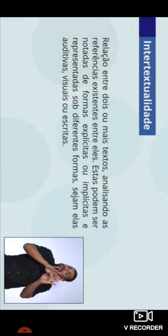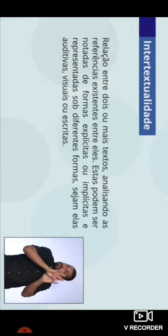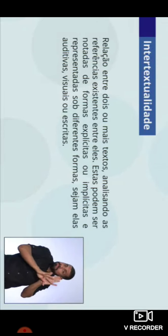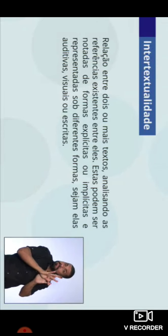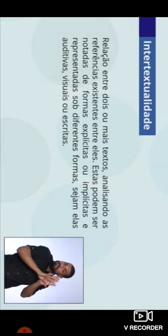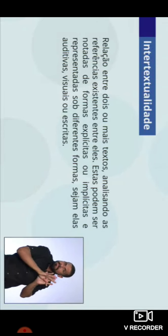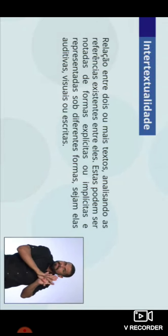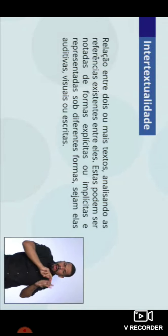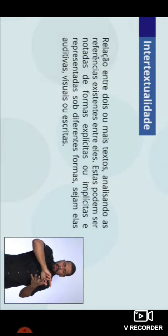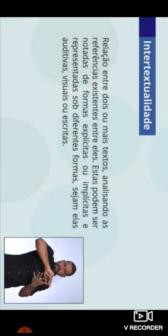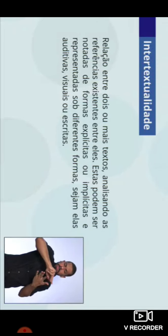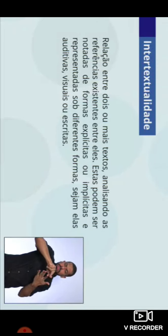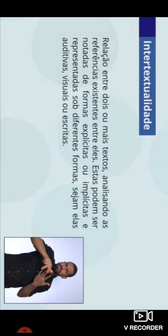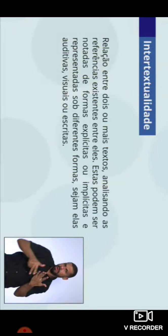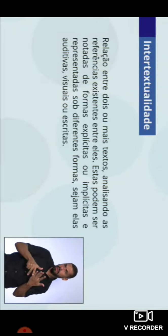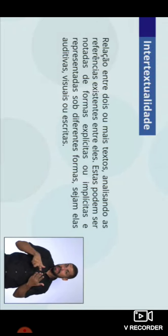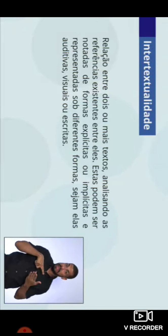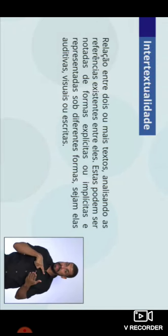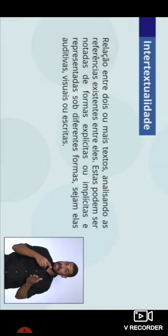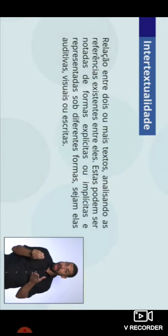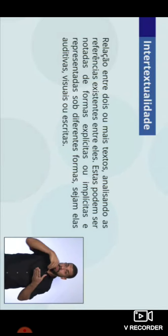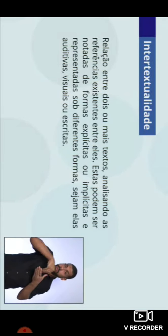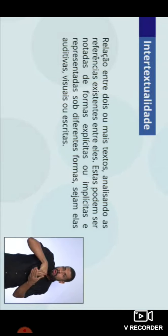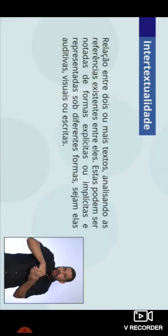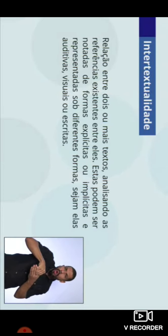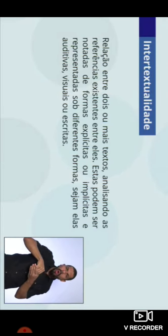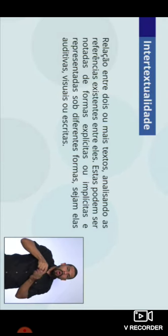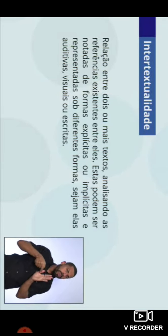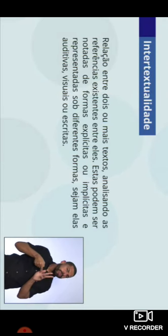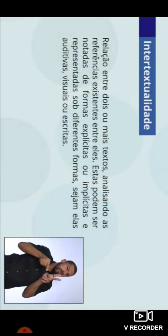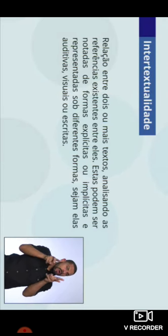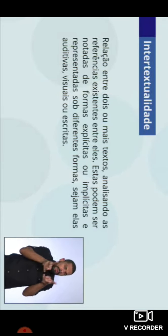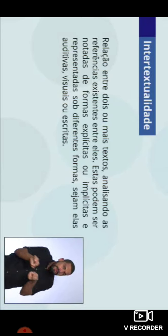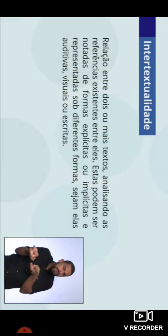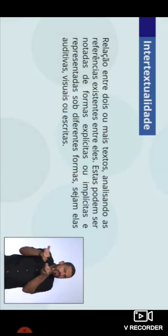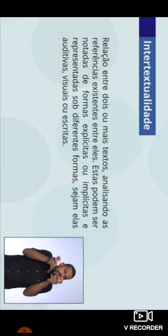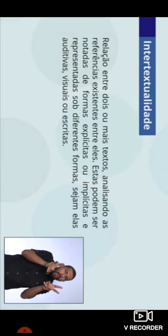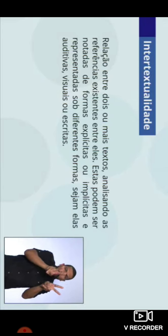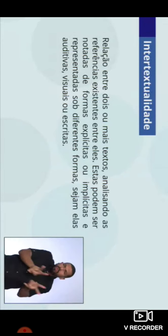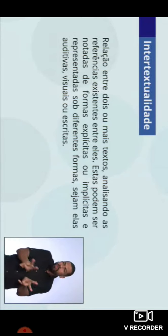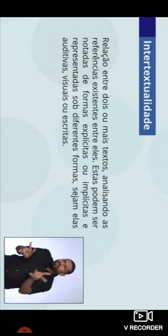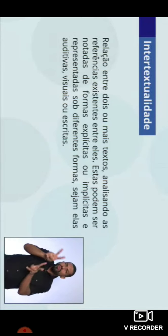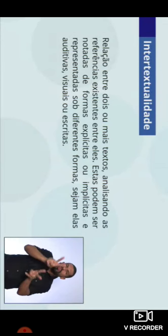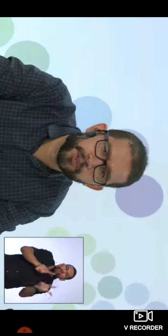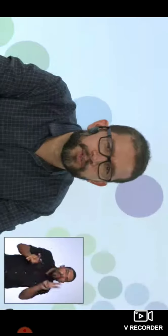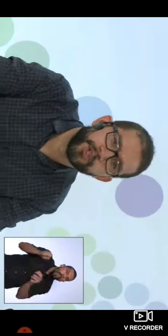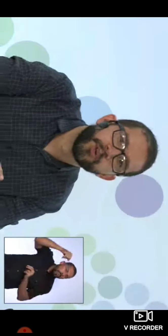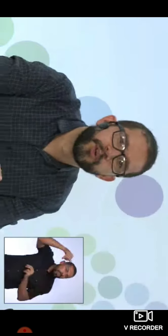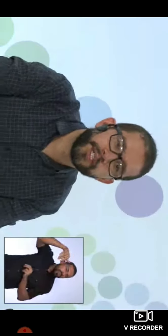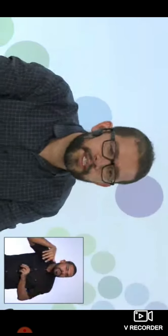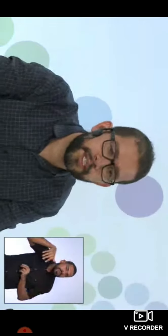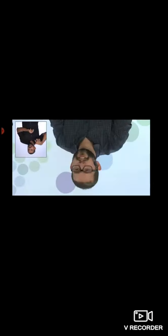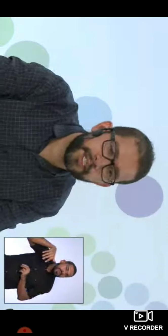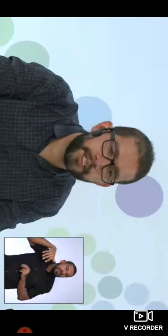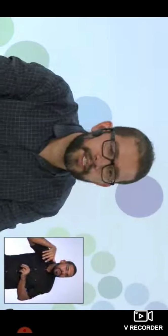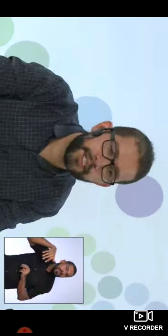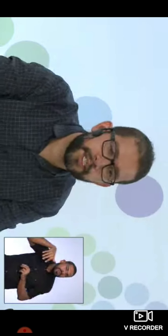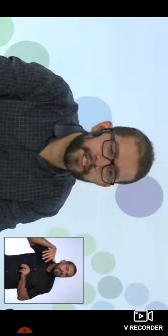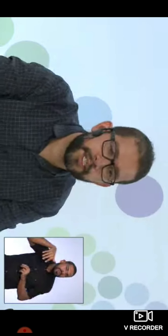sob diferentes formas, sejam elas auditivas, visuais ou escritas. Trocando em miúdos, o que